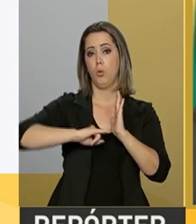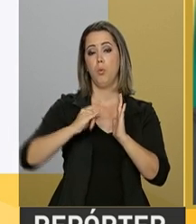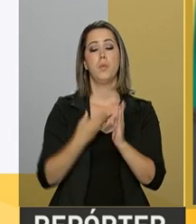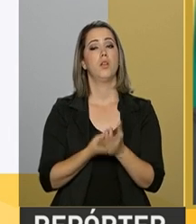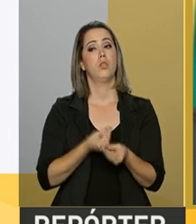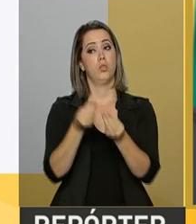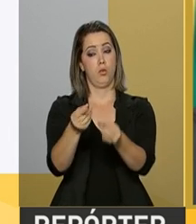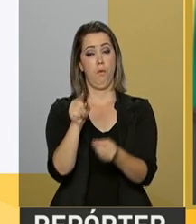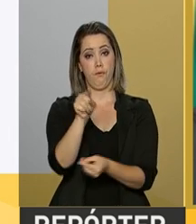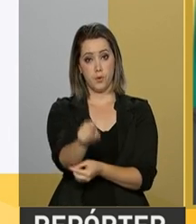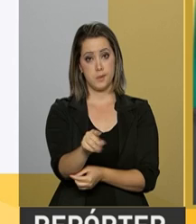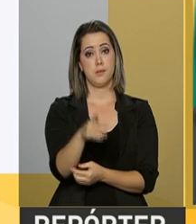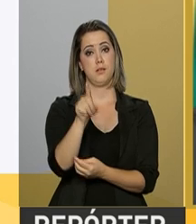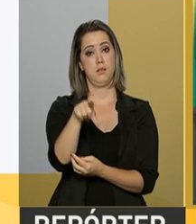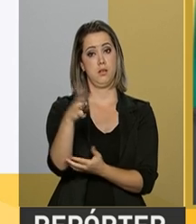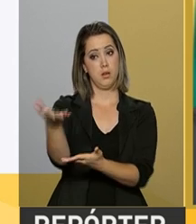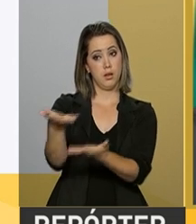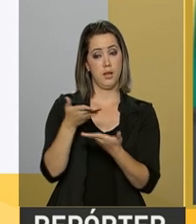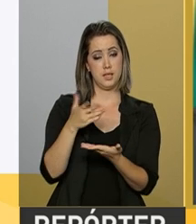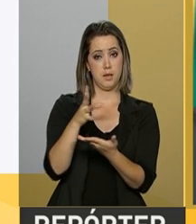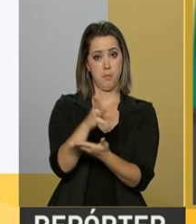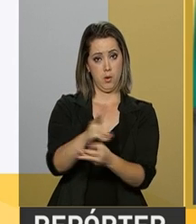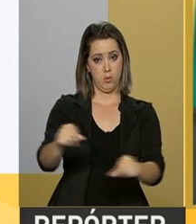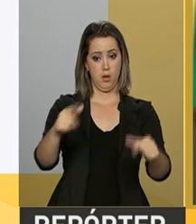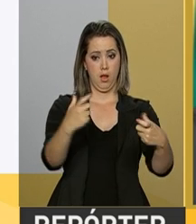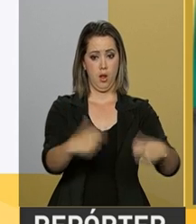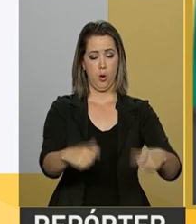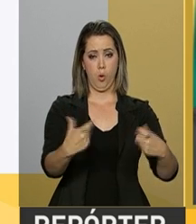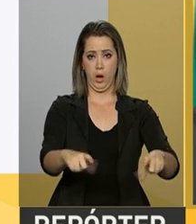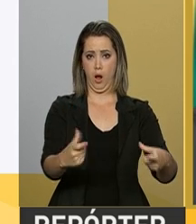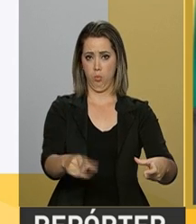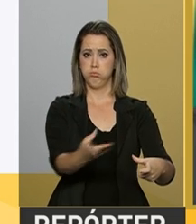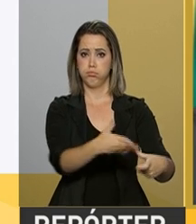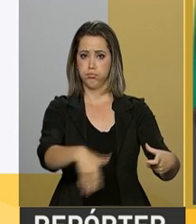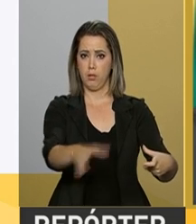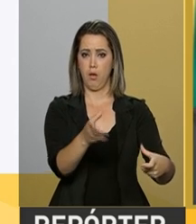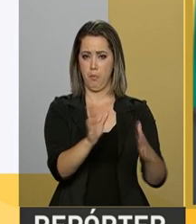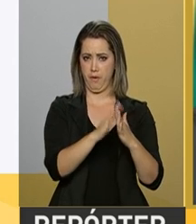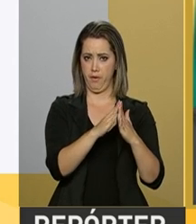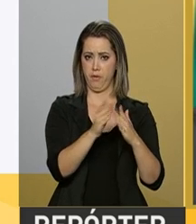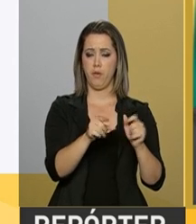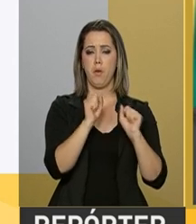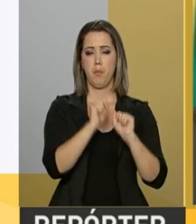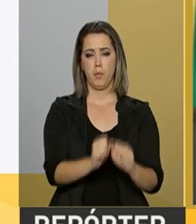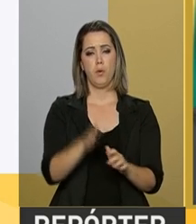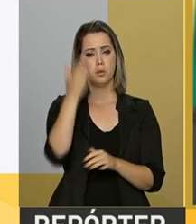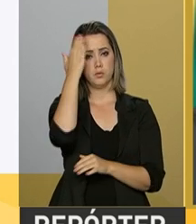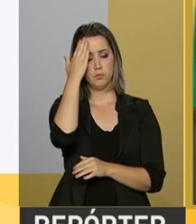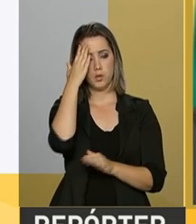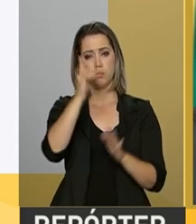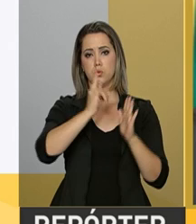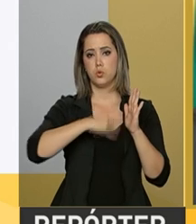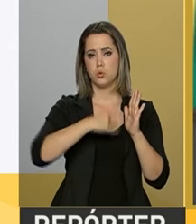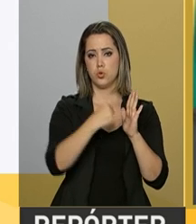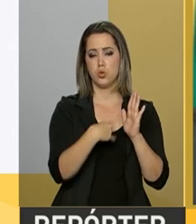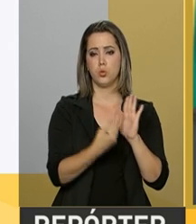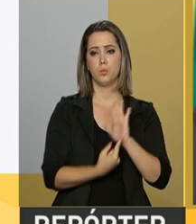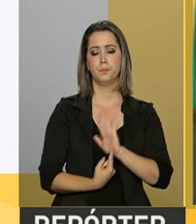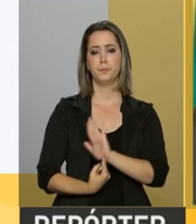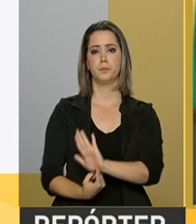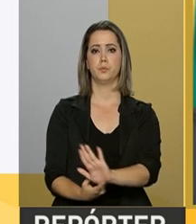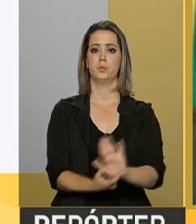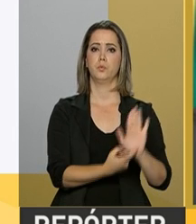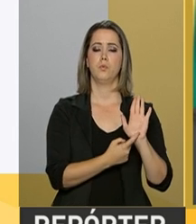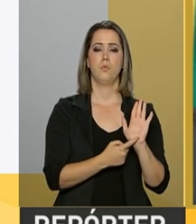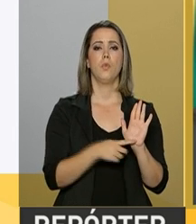recebeu um um pedaço de terra né em razão da reforma agrária saiba que você poderá exibir o seu título de